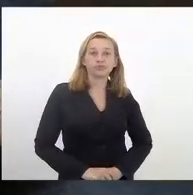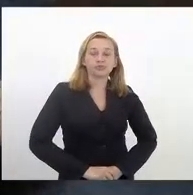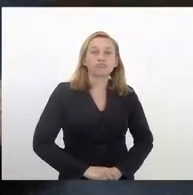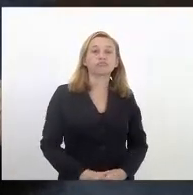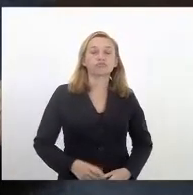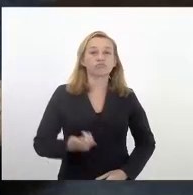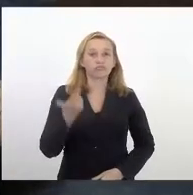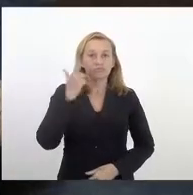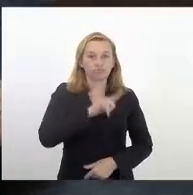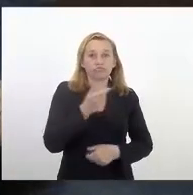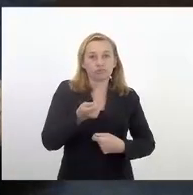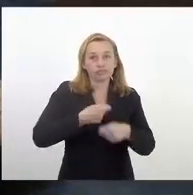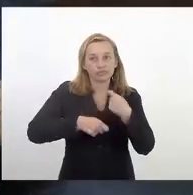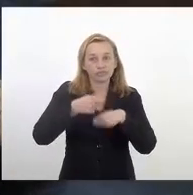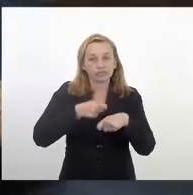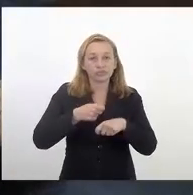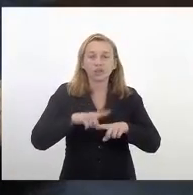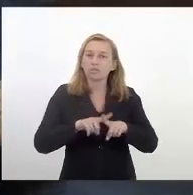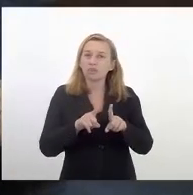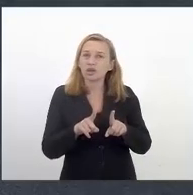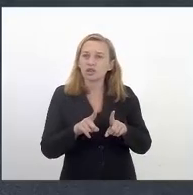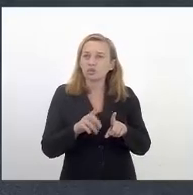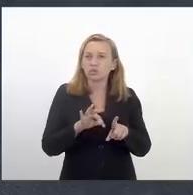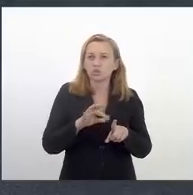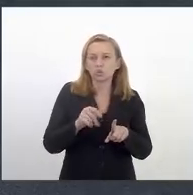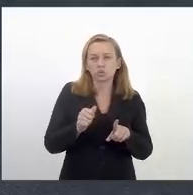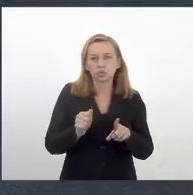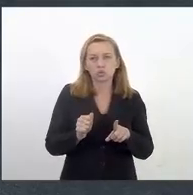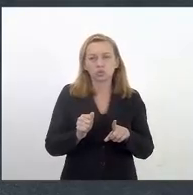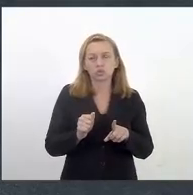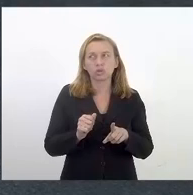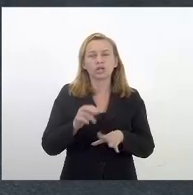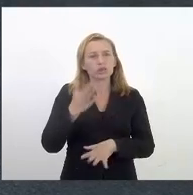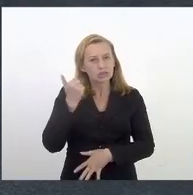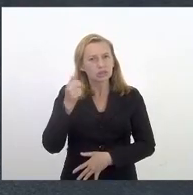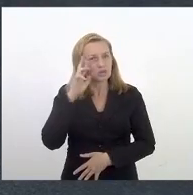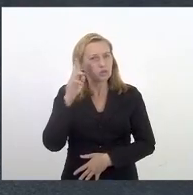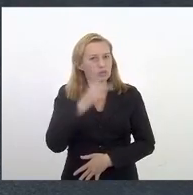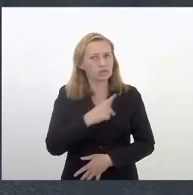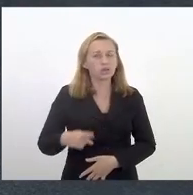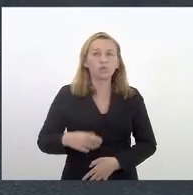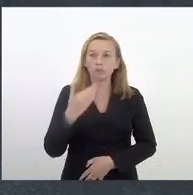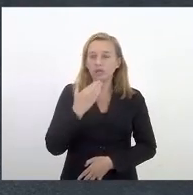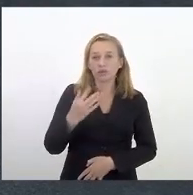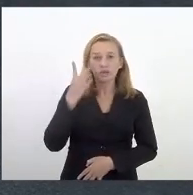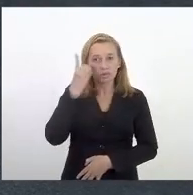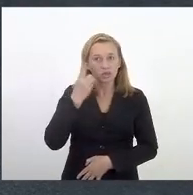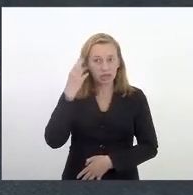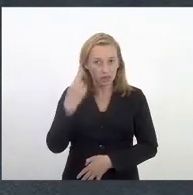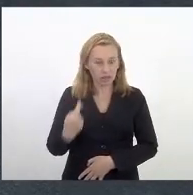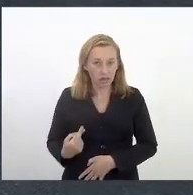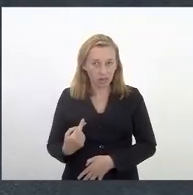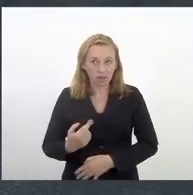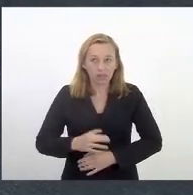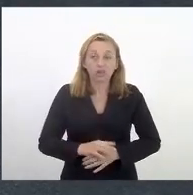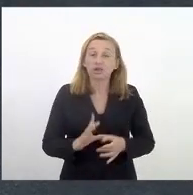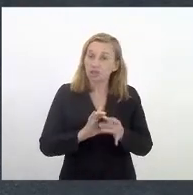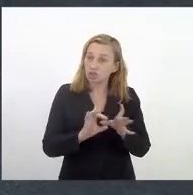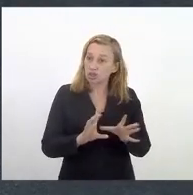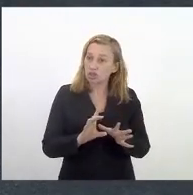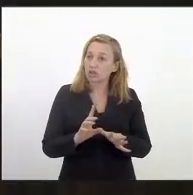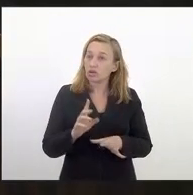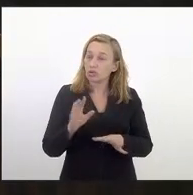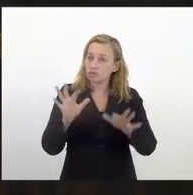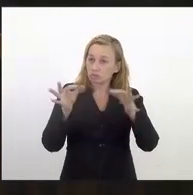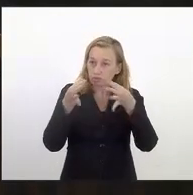economizar mas portagio tudo isso sabe a presidente aí eu vou pedir para Deputado a Renata deixar o senhor prestar